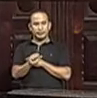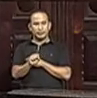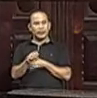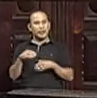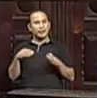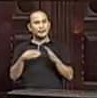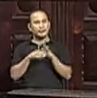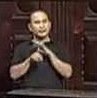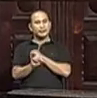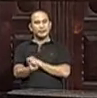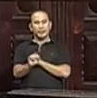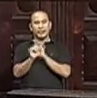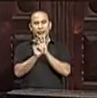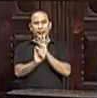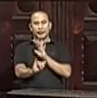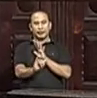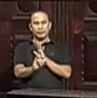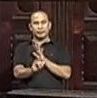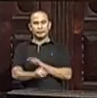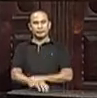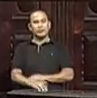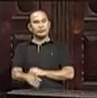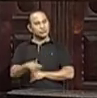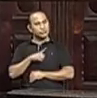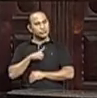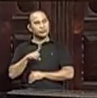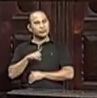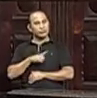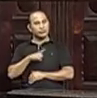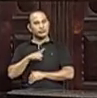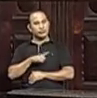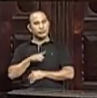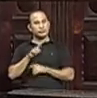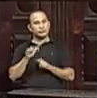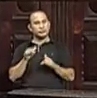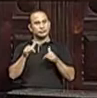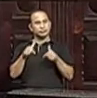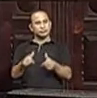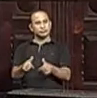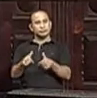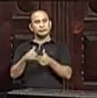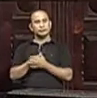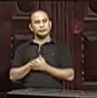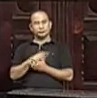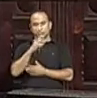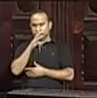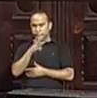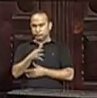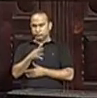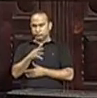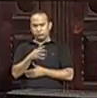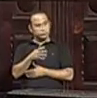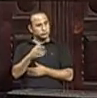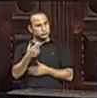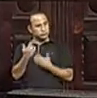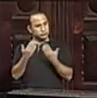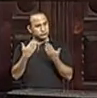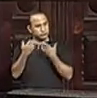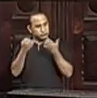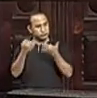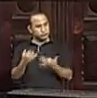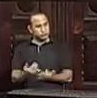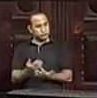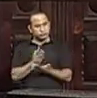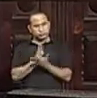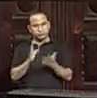que a lei tivesse o seu trânsito em julgado, isto é, acabasse